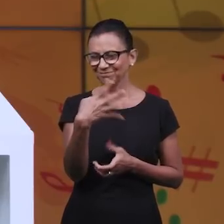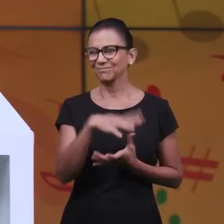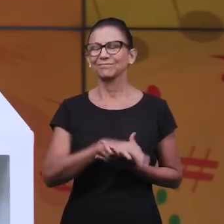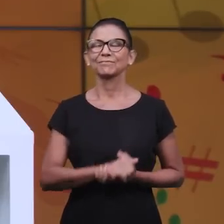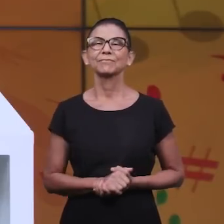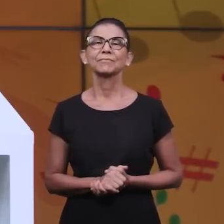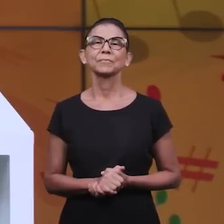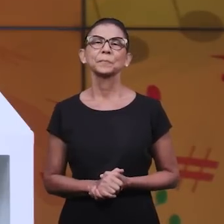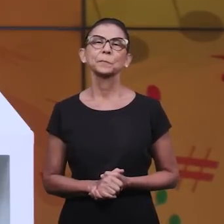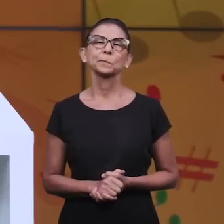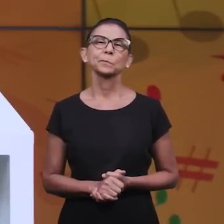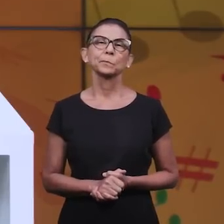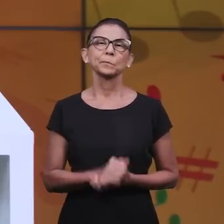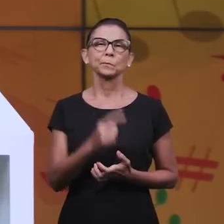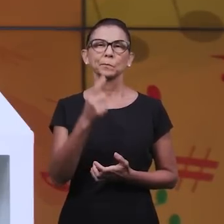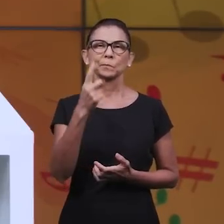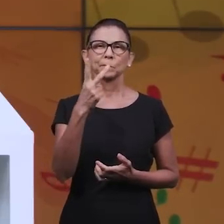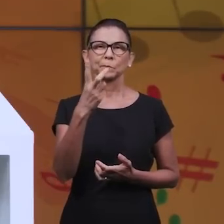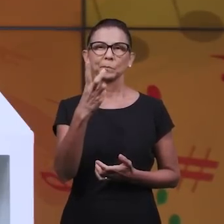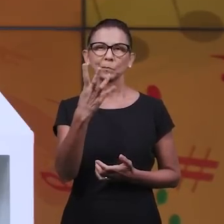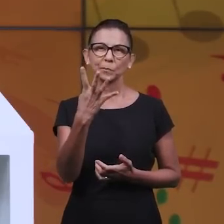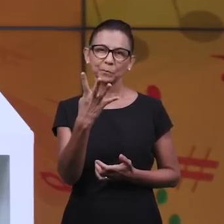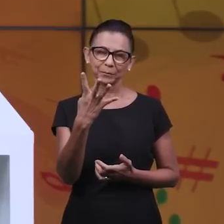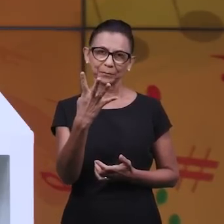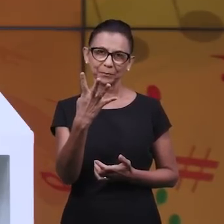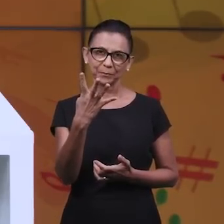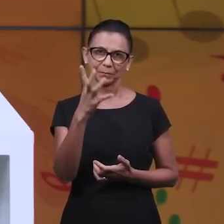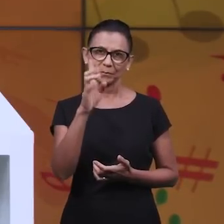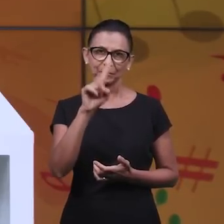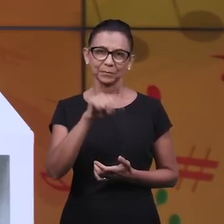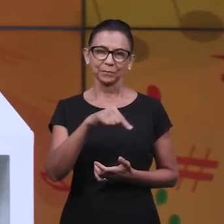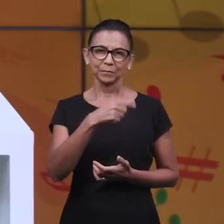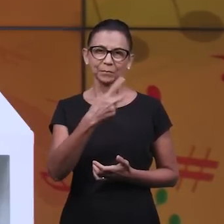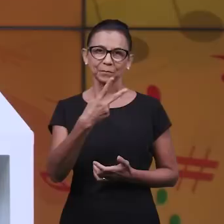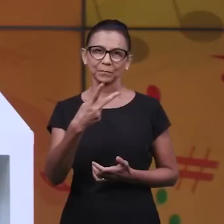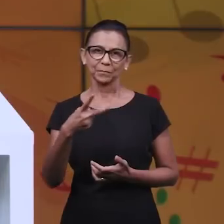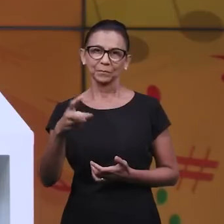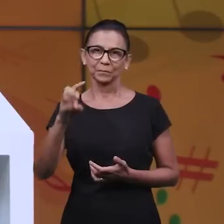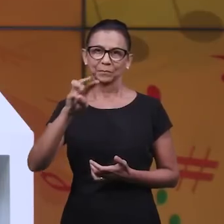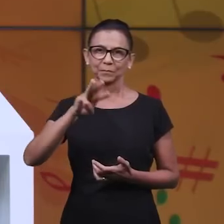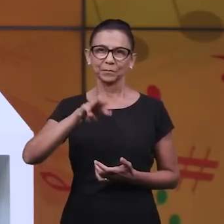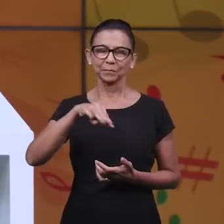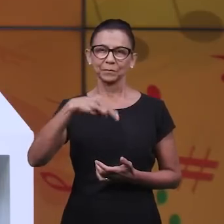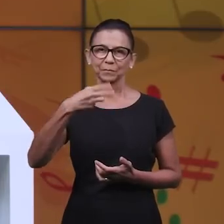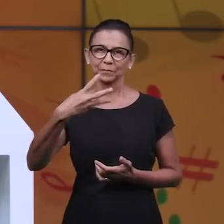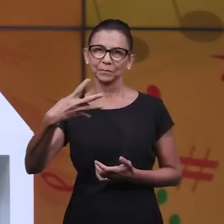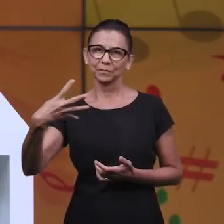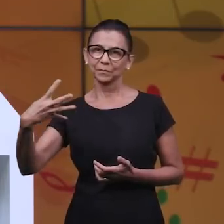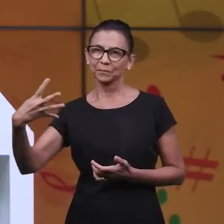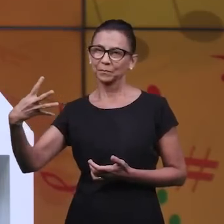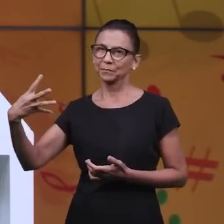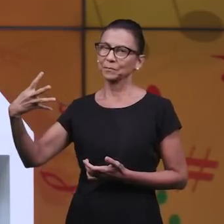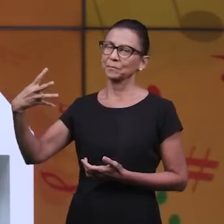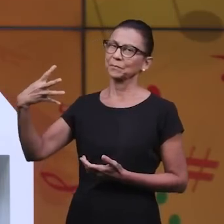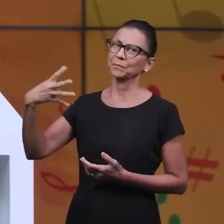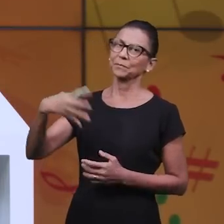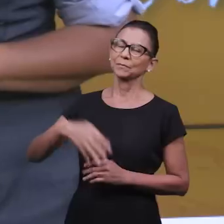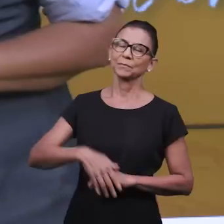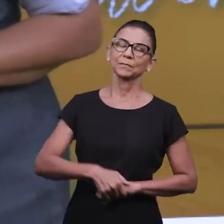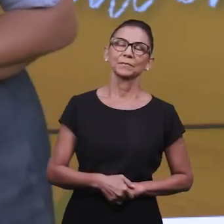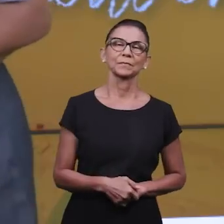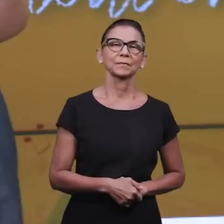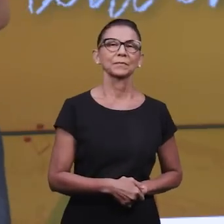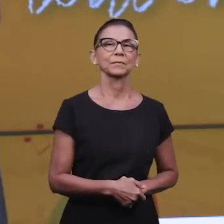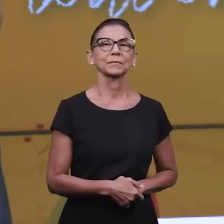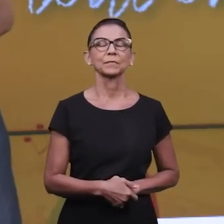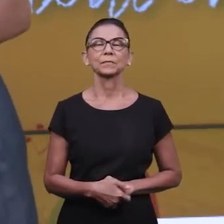quaternário. 1, 2, 3, 4. 4 tempinhos para cada compasso.